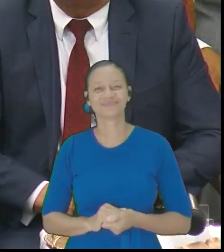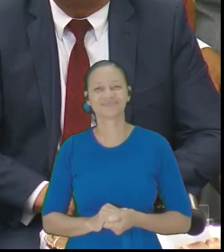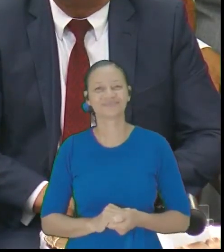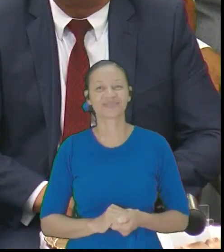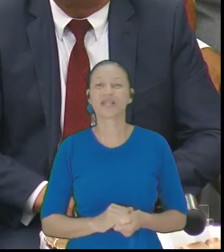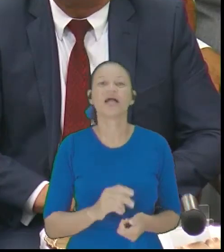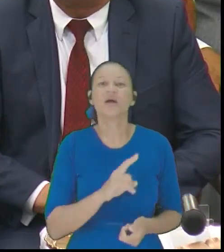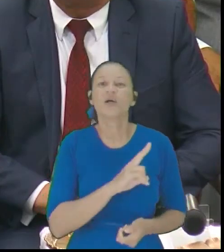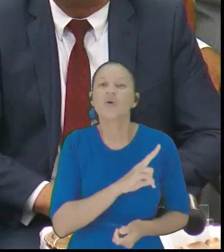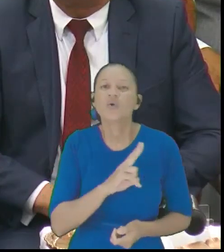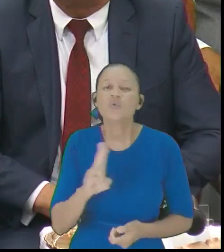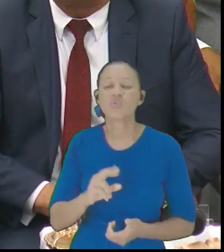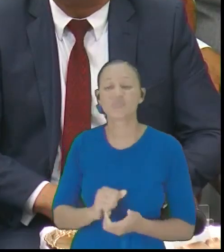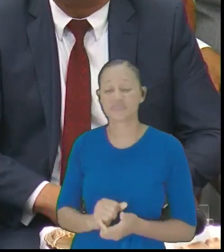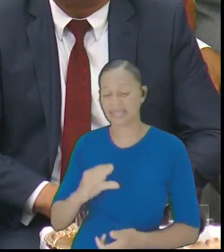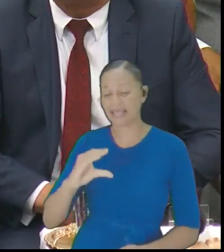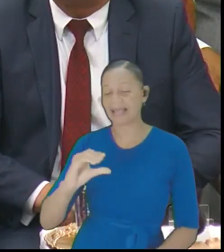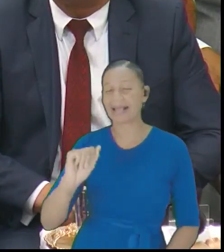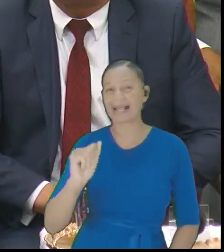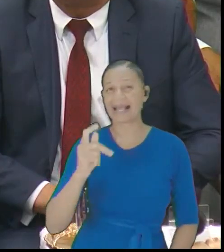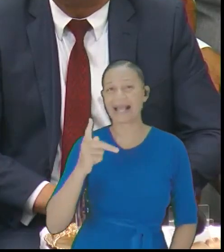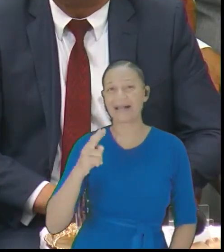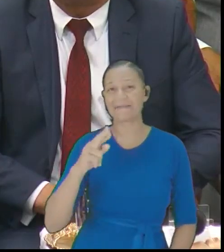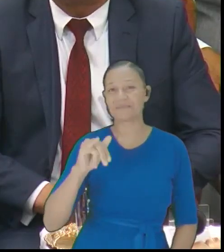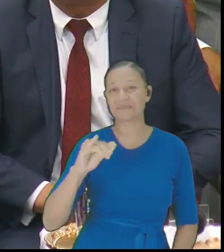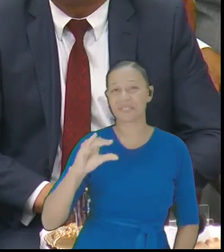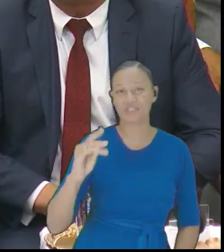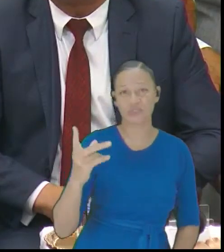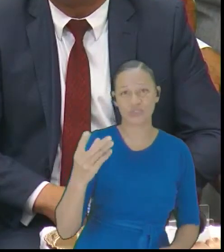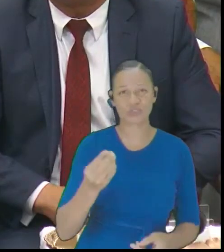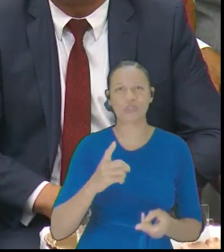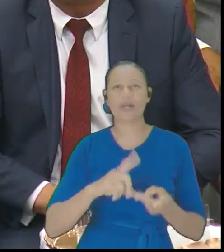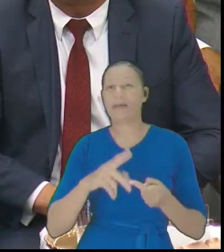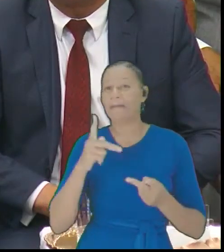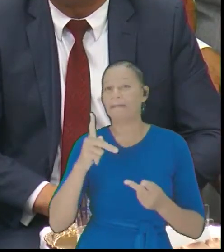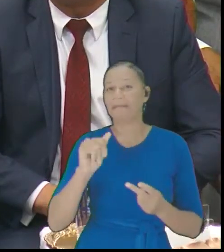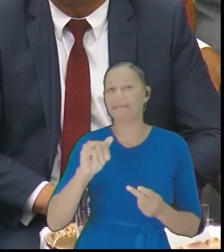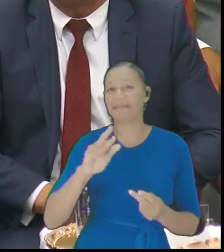O nome disso é capricho, é pirraça.